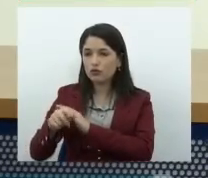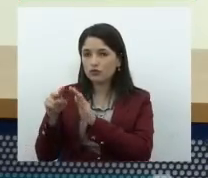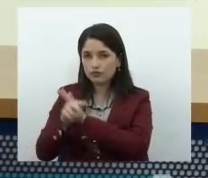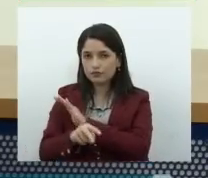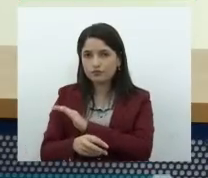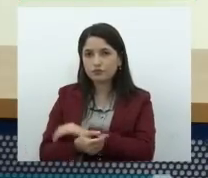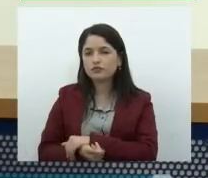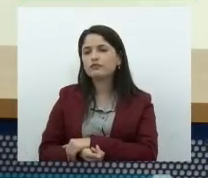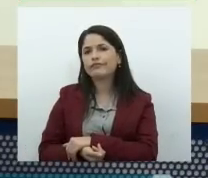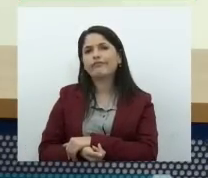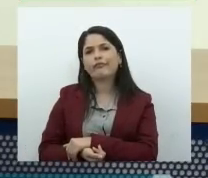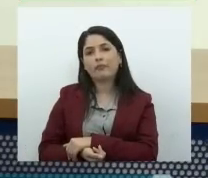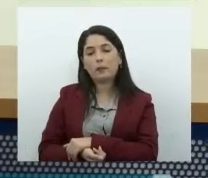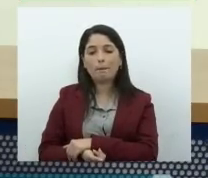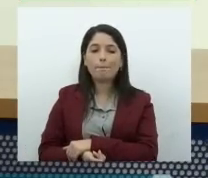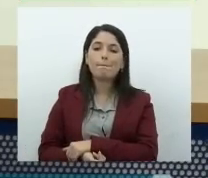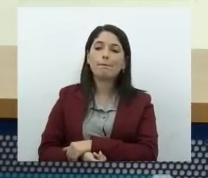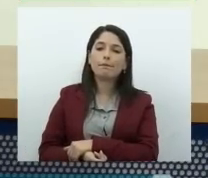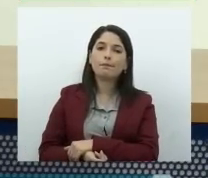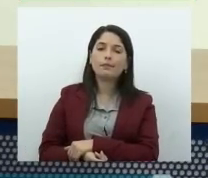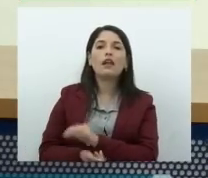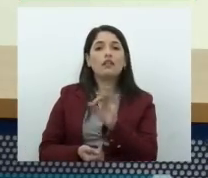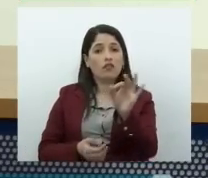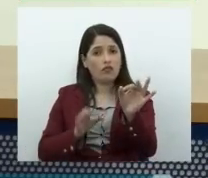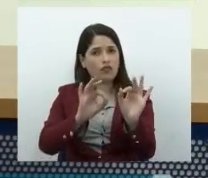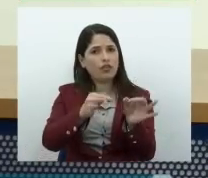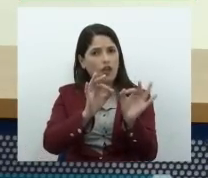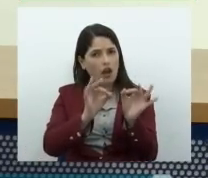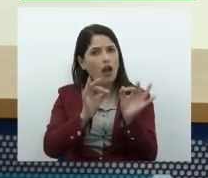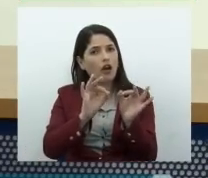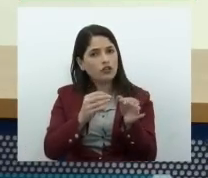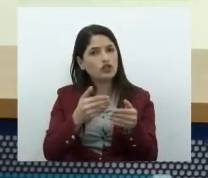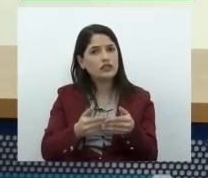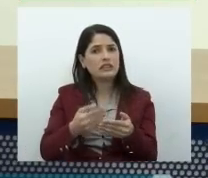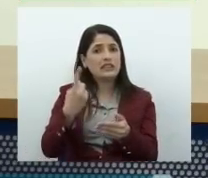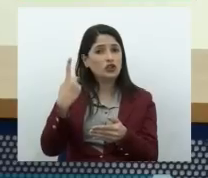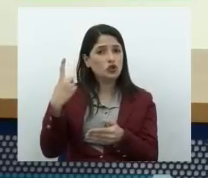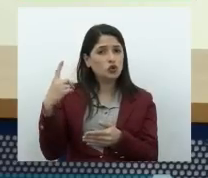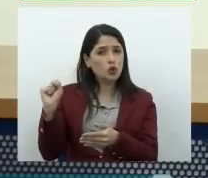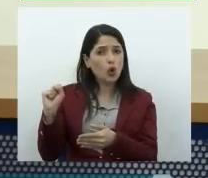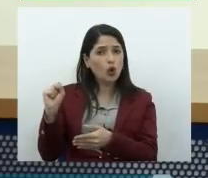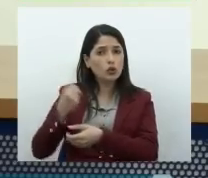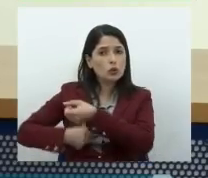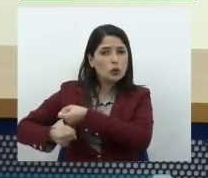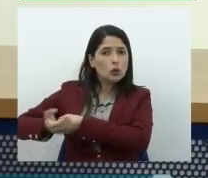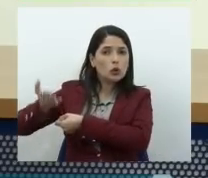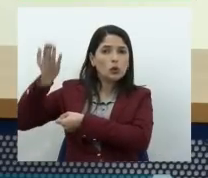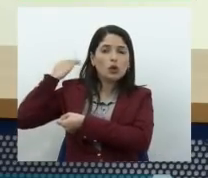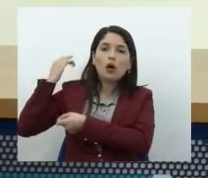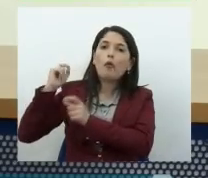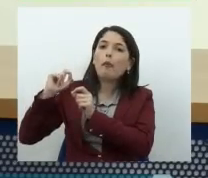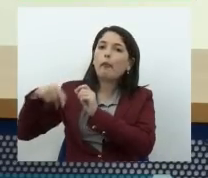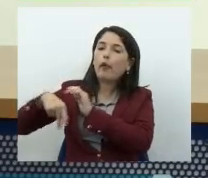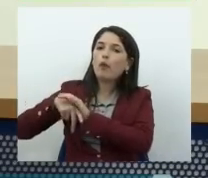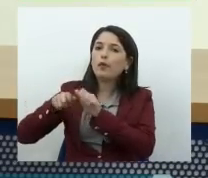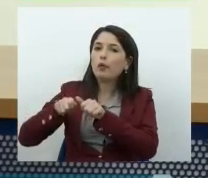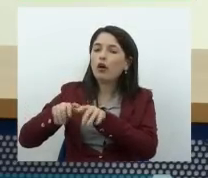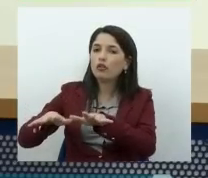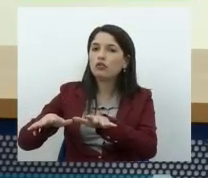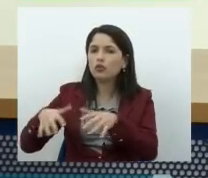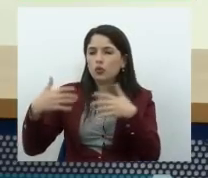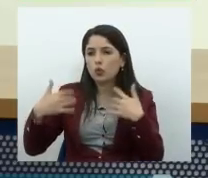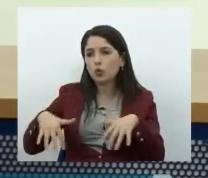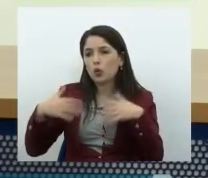verdade. Guarulhos já teve uma qualidade de vida muito melhor do que tem hoje, há 18 anos atrás. Aonde se foi ceifada com um grande